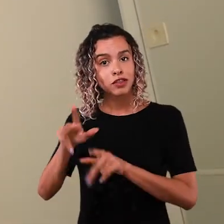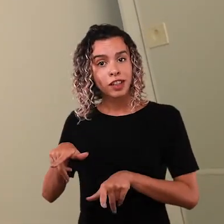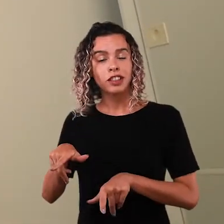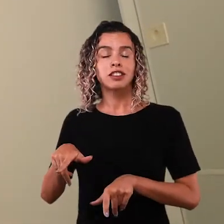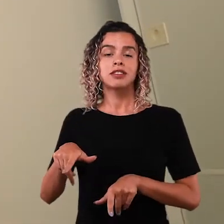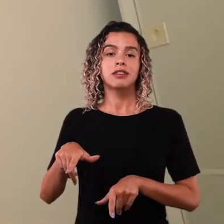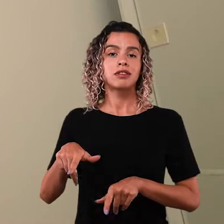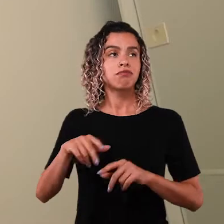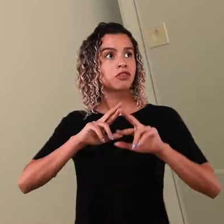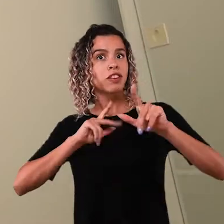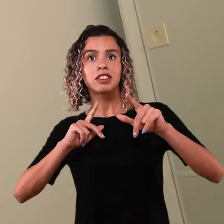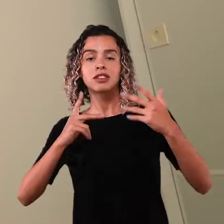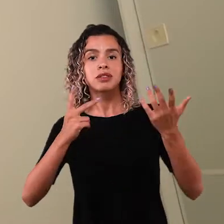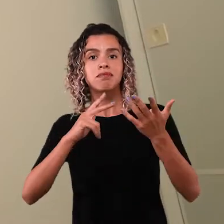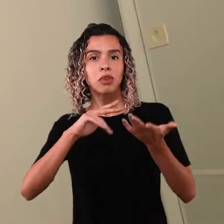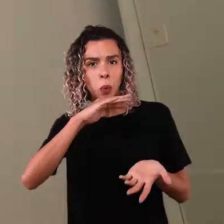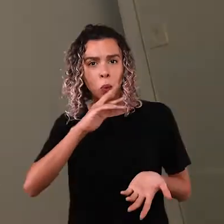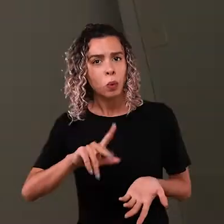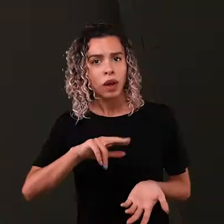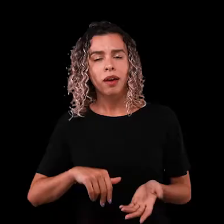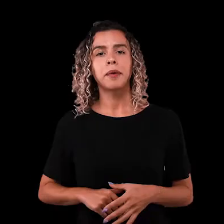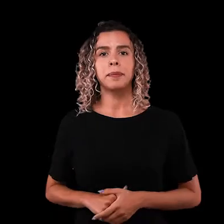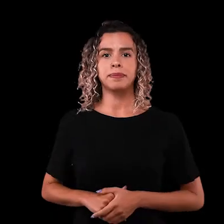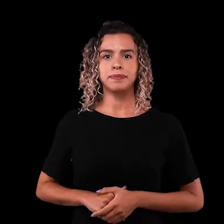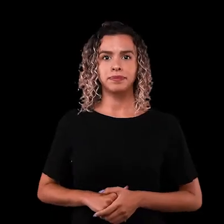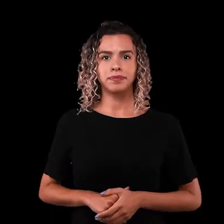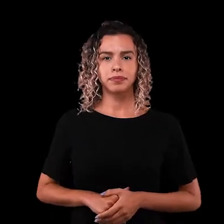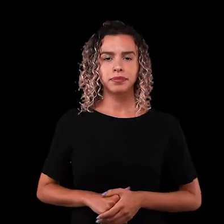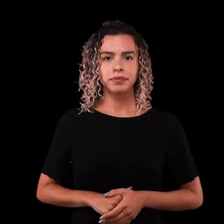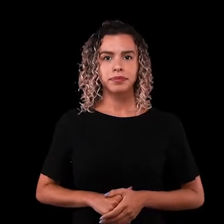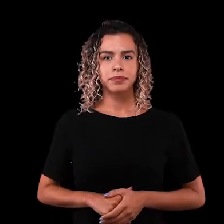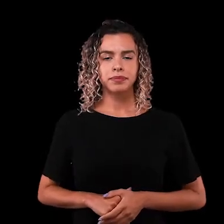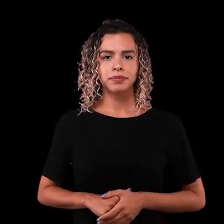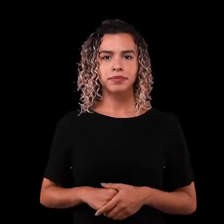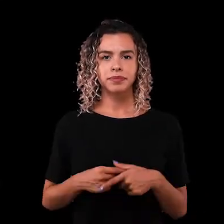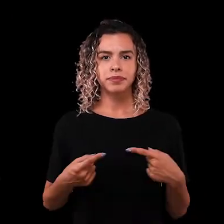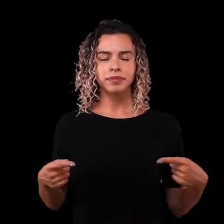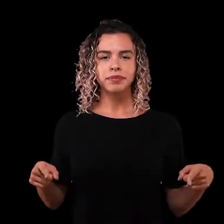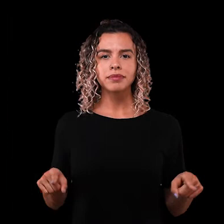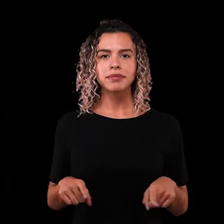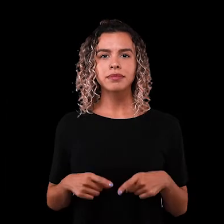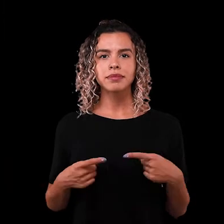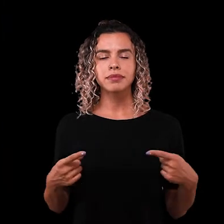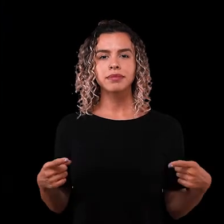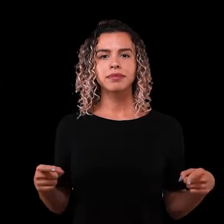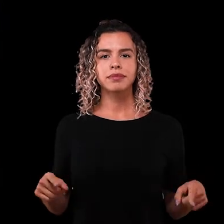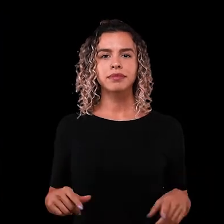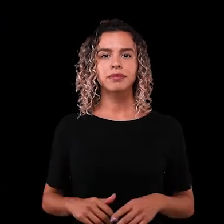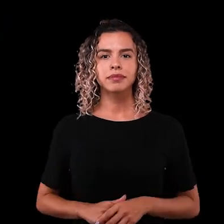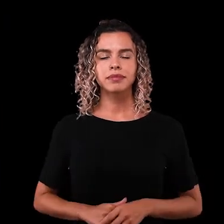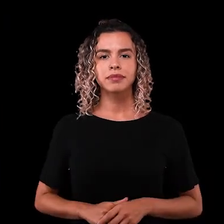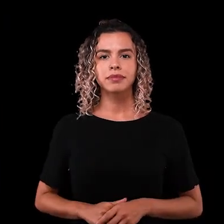diferente das outras pessoas não era algo... A tela escurece. Mão direita balançando. Ao fundo, uma parede preta com desenhos